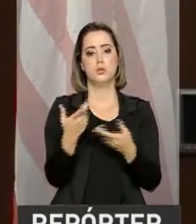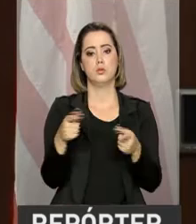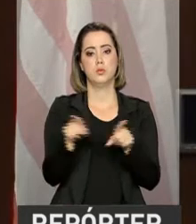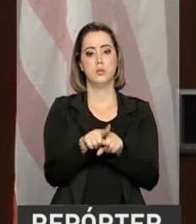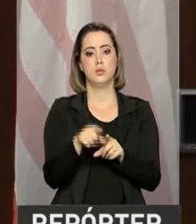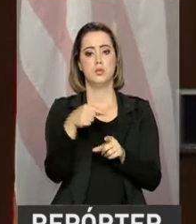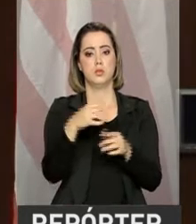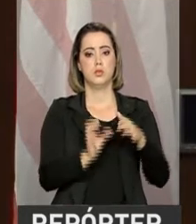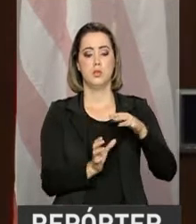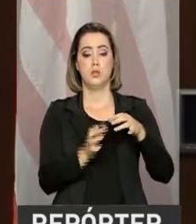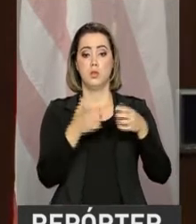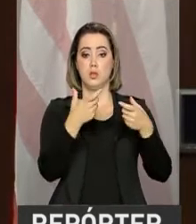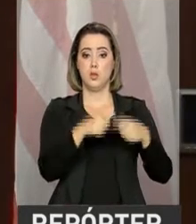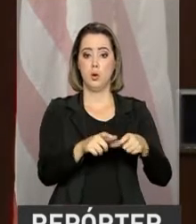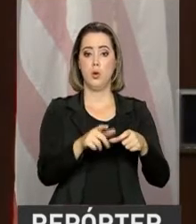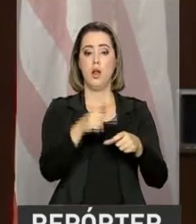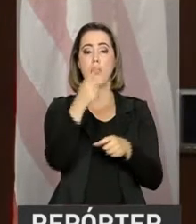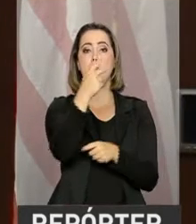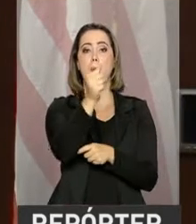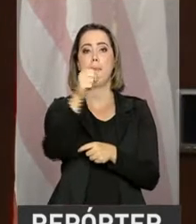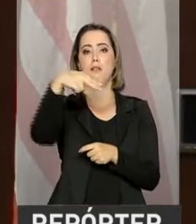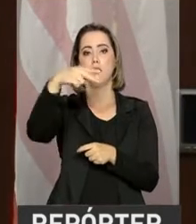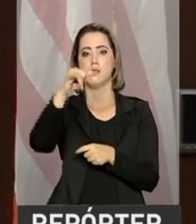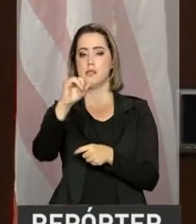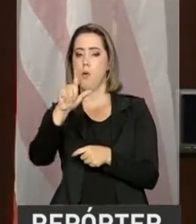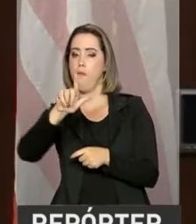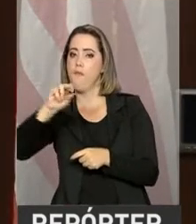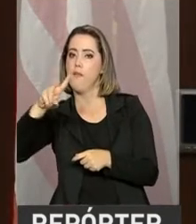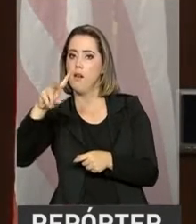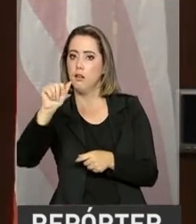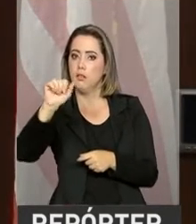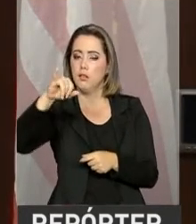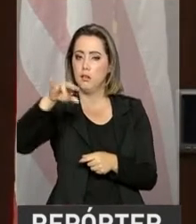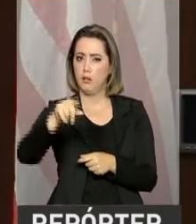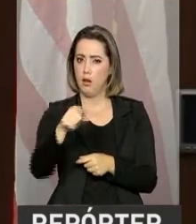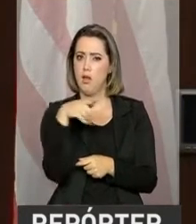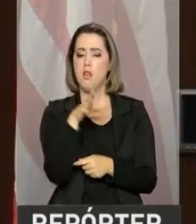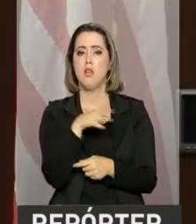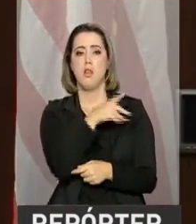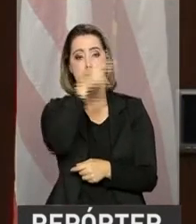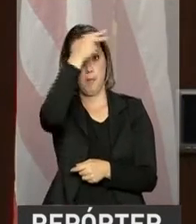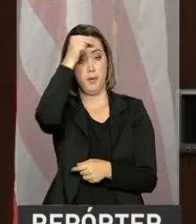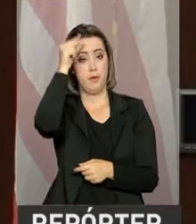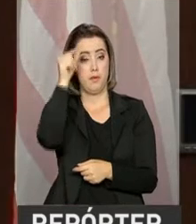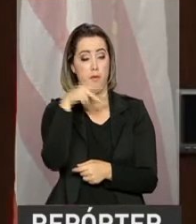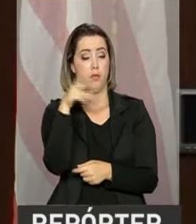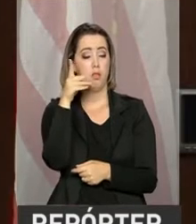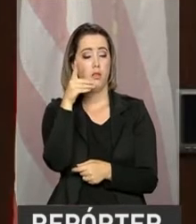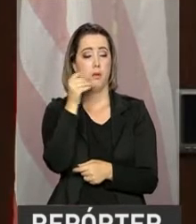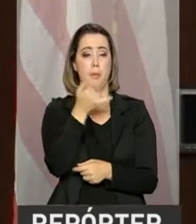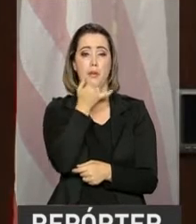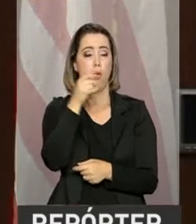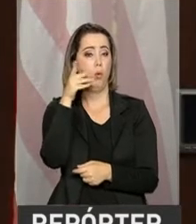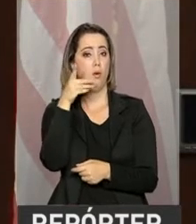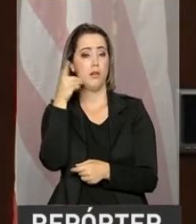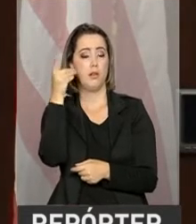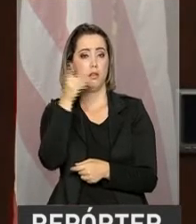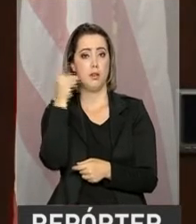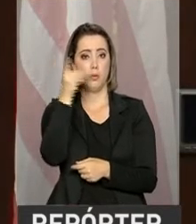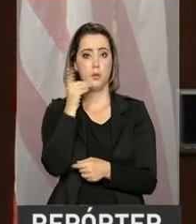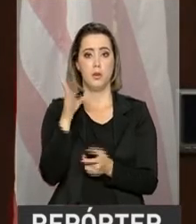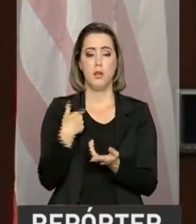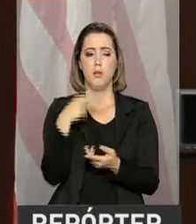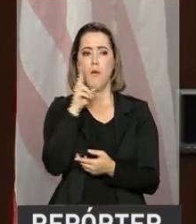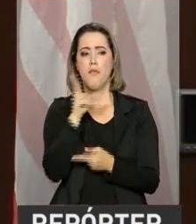brasileira braz e nos estados unidos longe ele acredita que no momento em que o país está revendo para cima começou os vizinhos canadá e